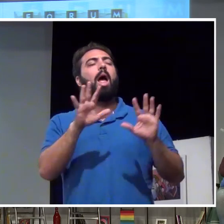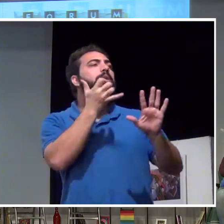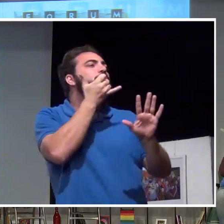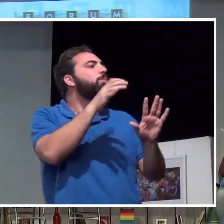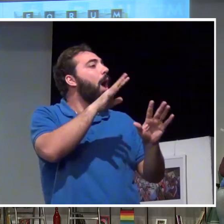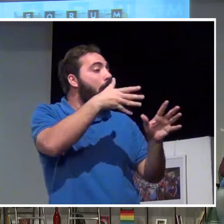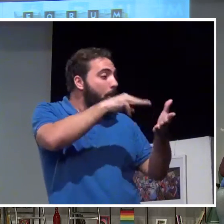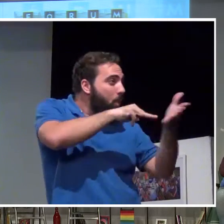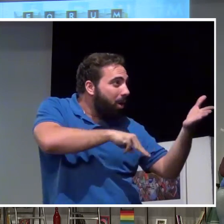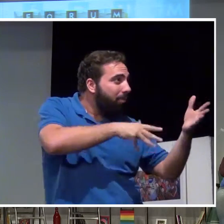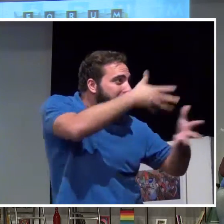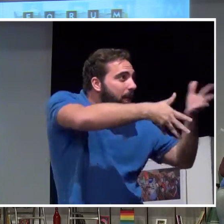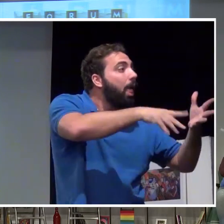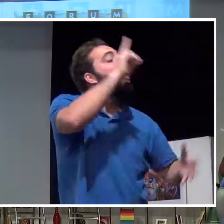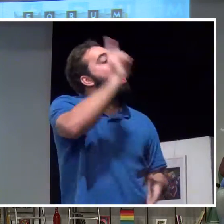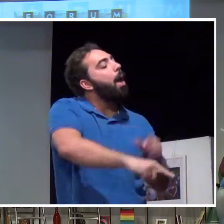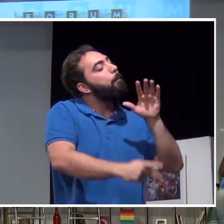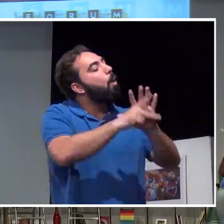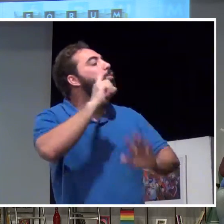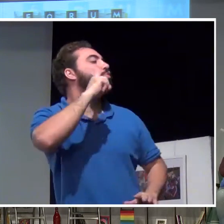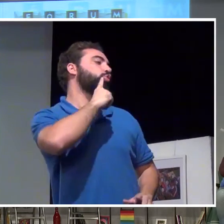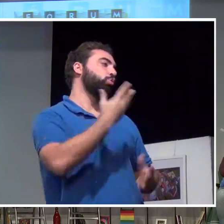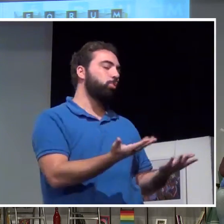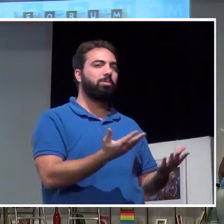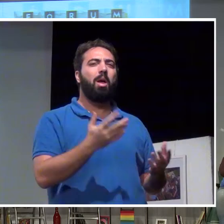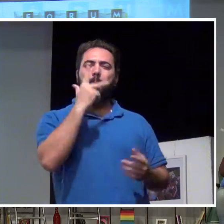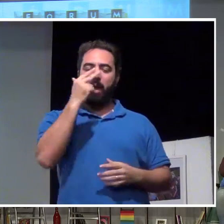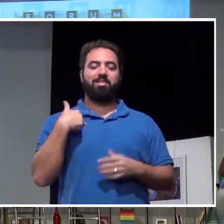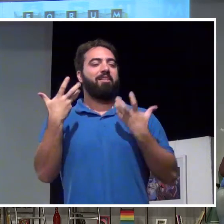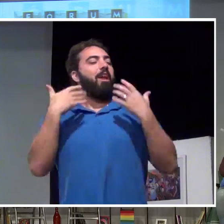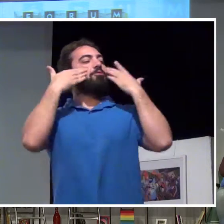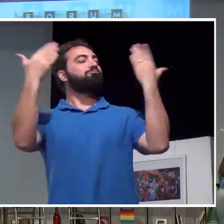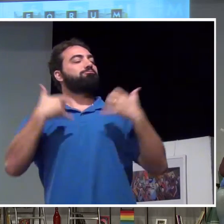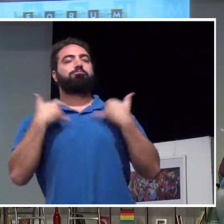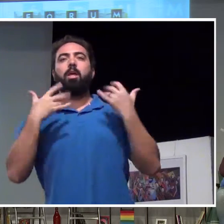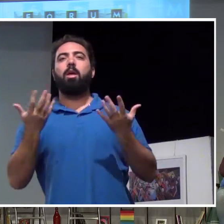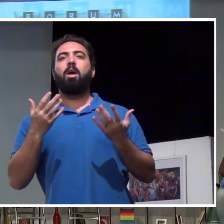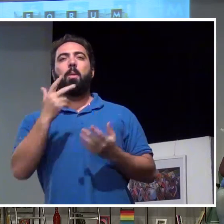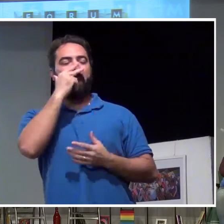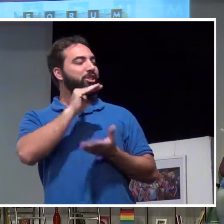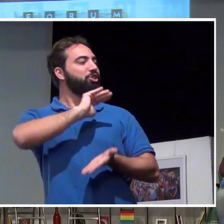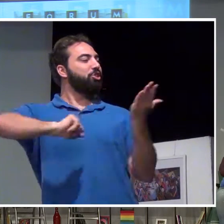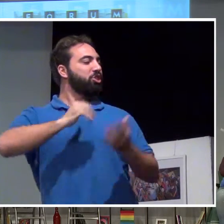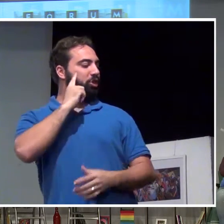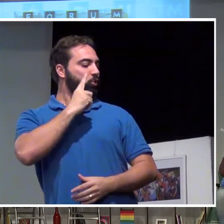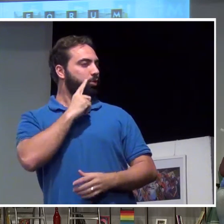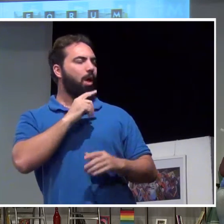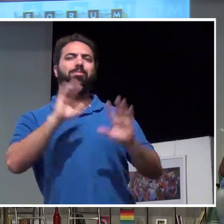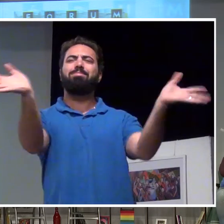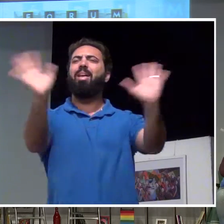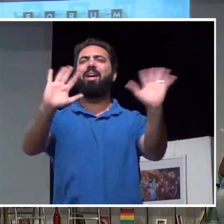surdo. Ela está querendo se exibir, está tirando o território do surdo. Não, não é